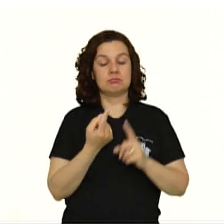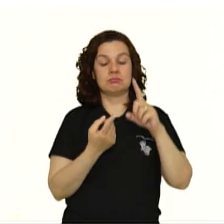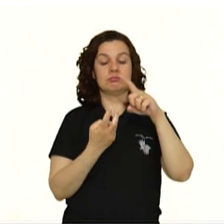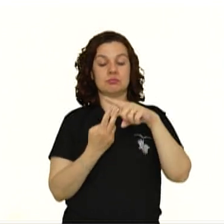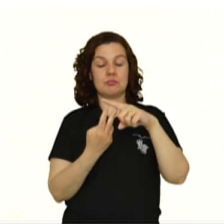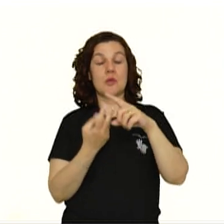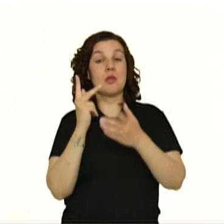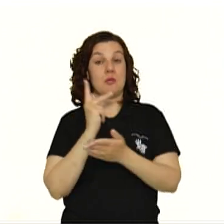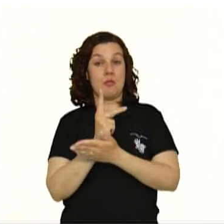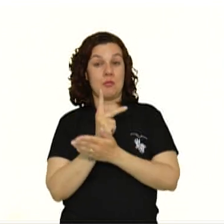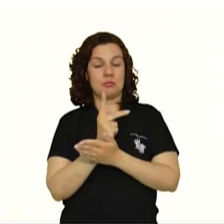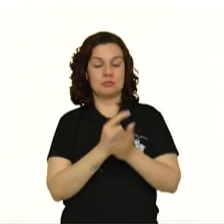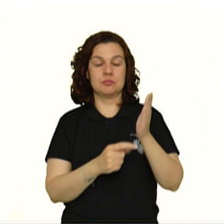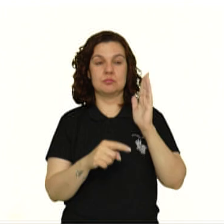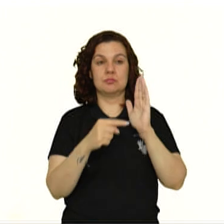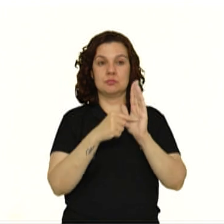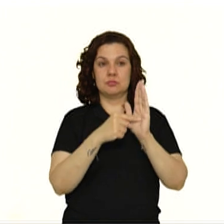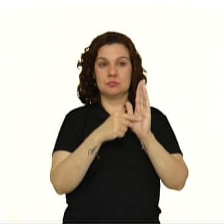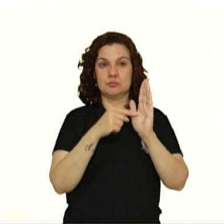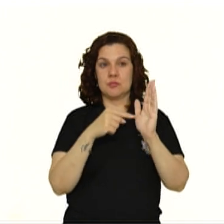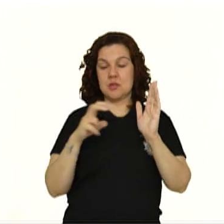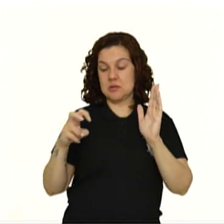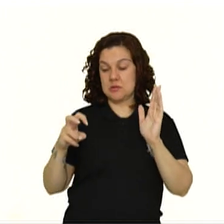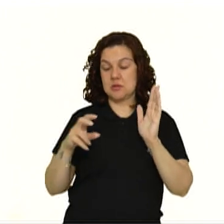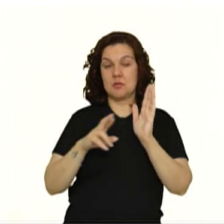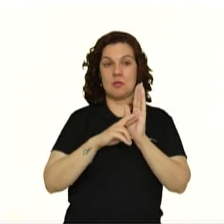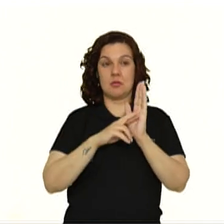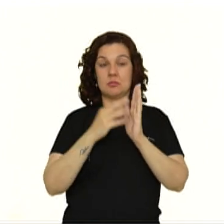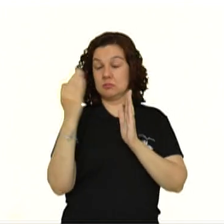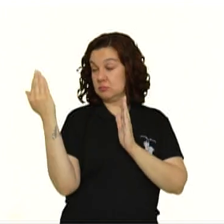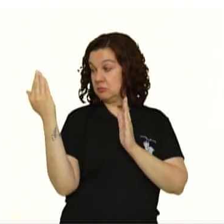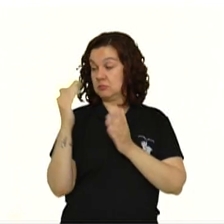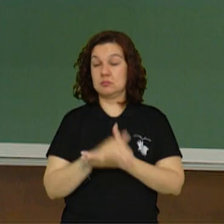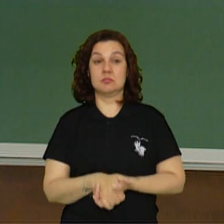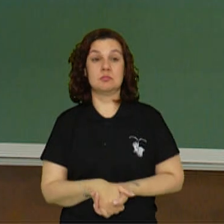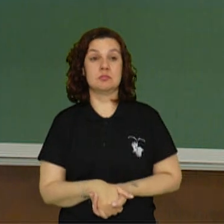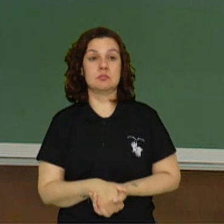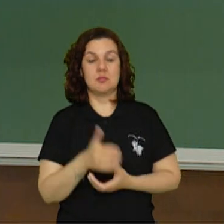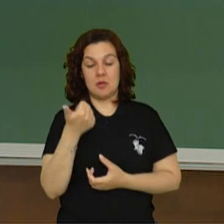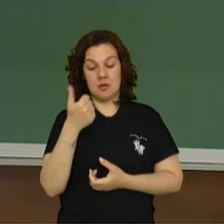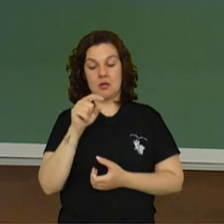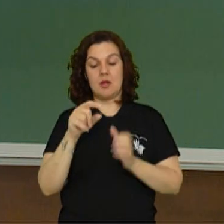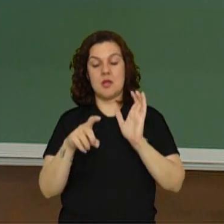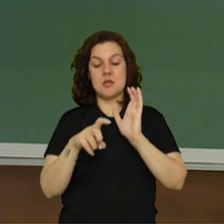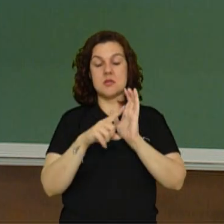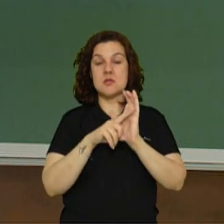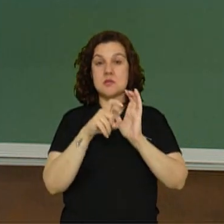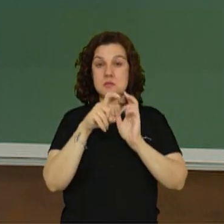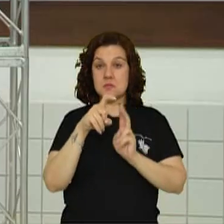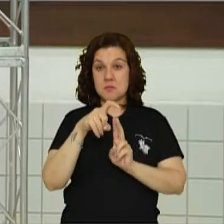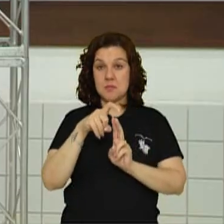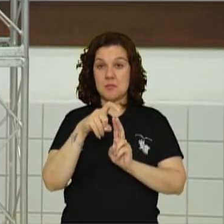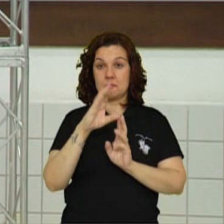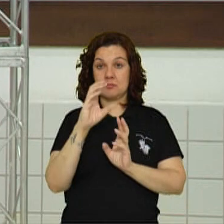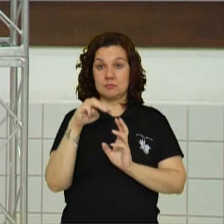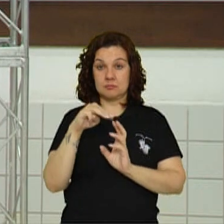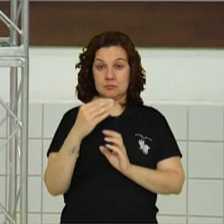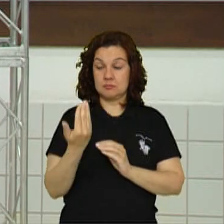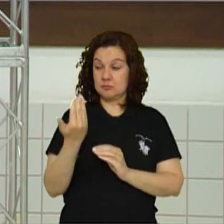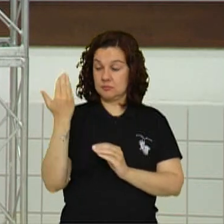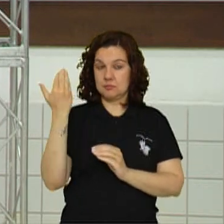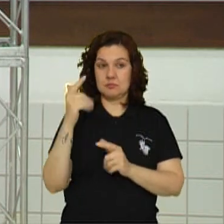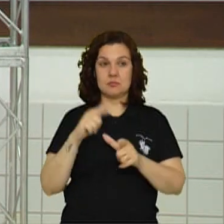ele permanece no cálculo. 5 o valor do raio, 2 vezes 5, 10 π centímetros, que estava